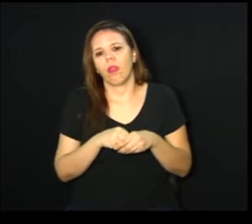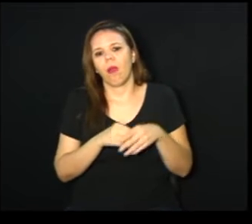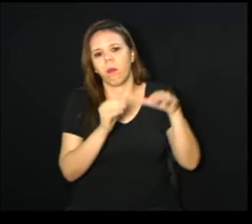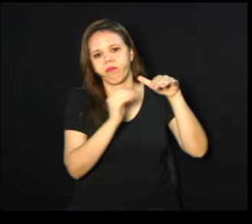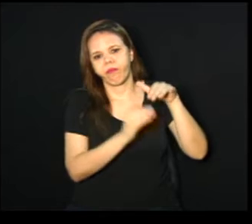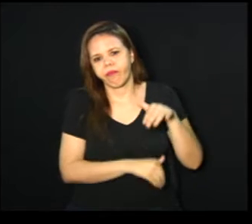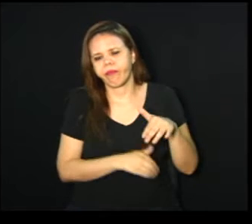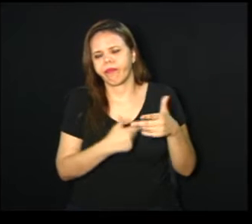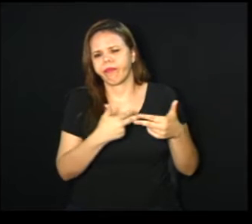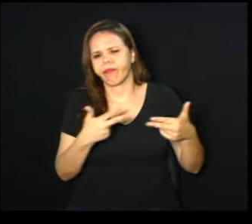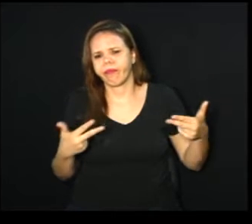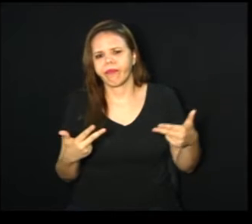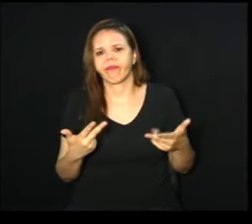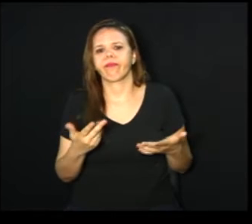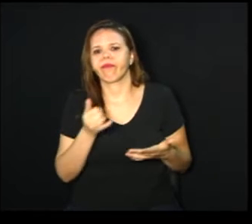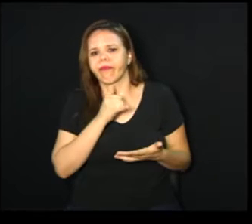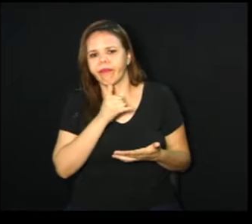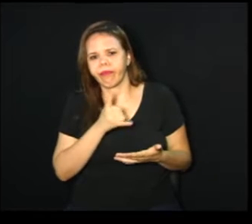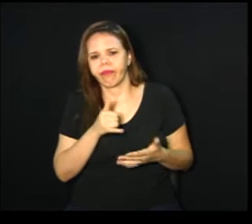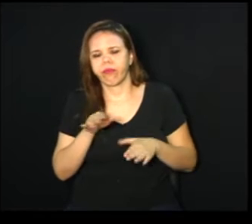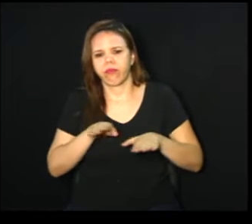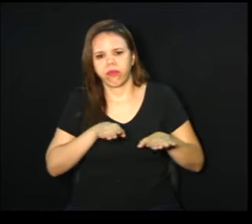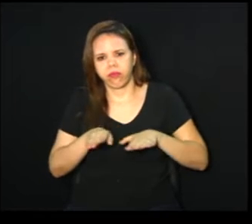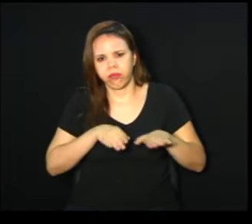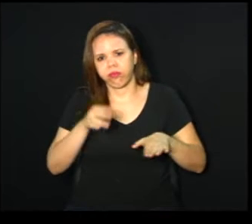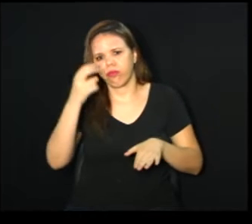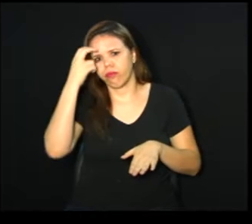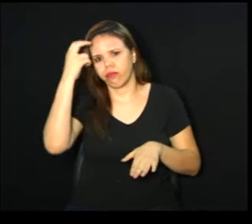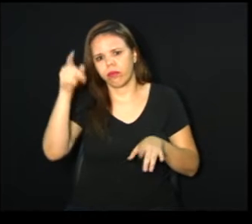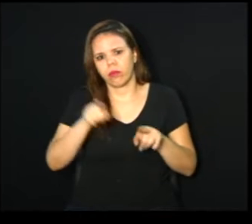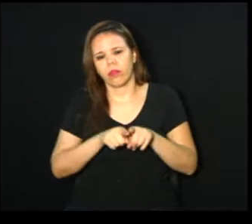energética, medidores inteligentes, mobilidade elétrica.